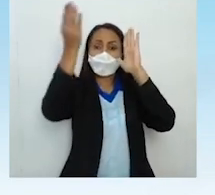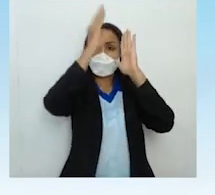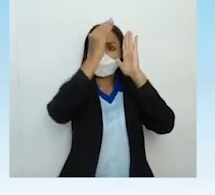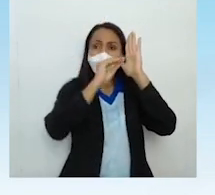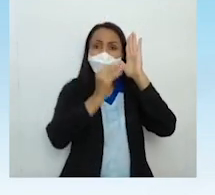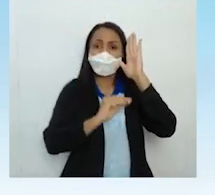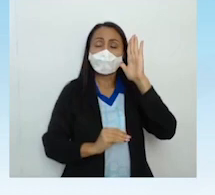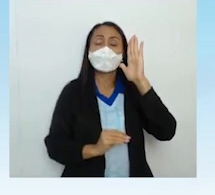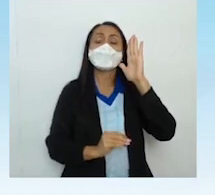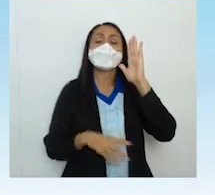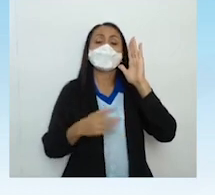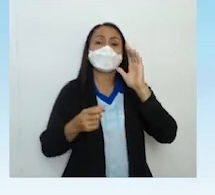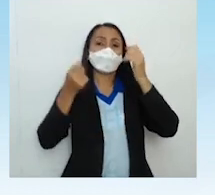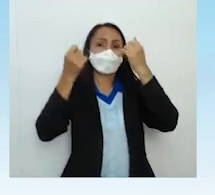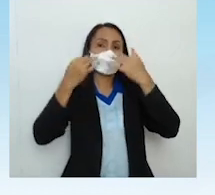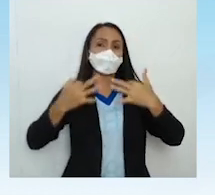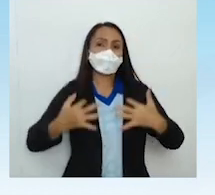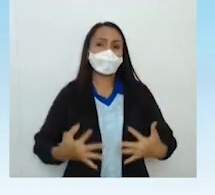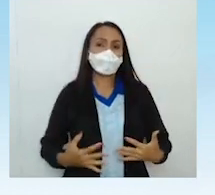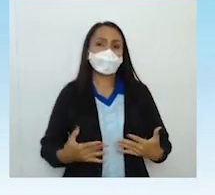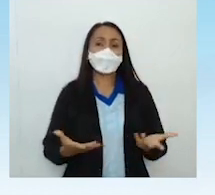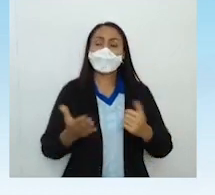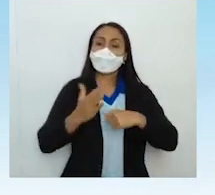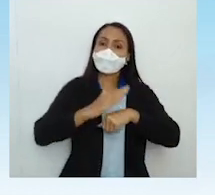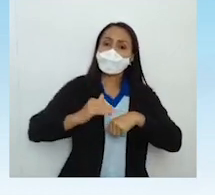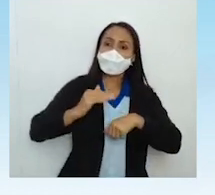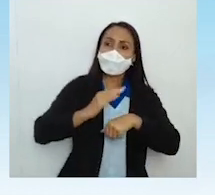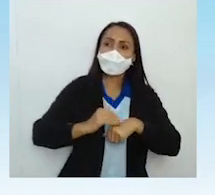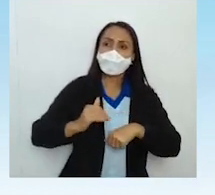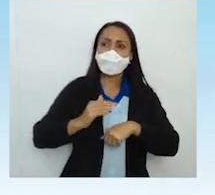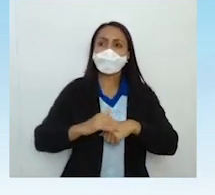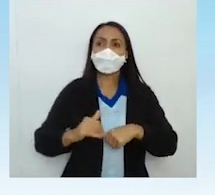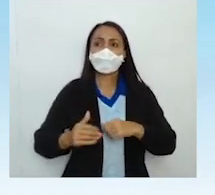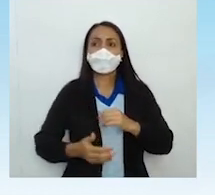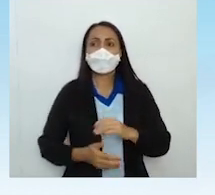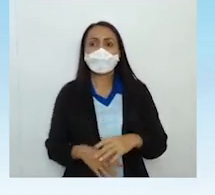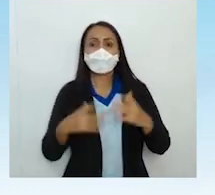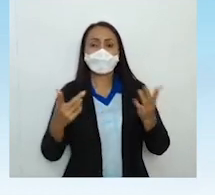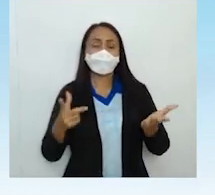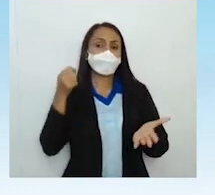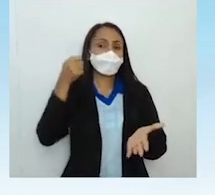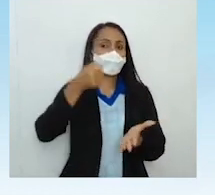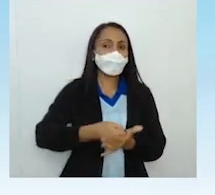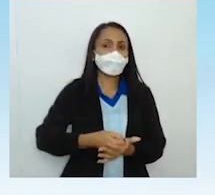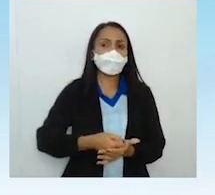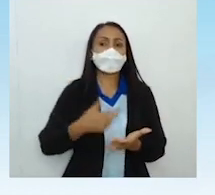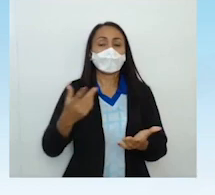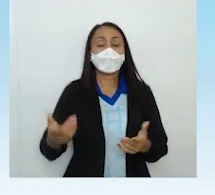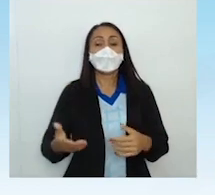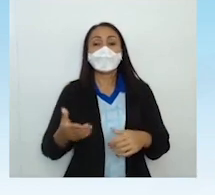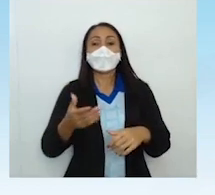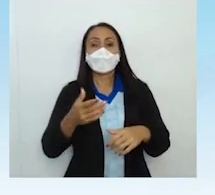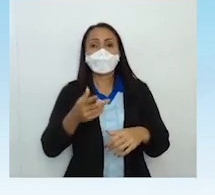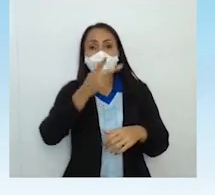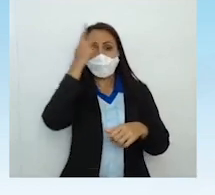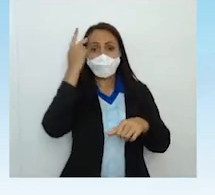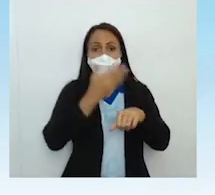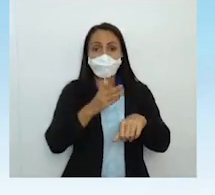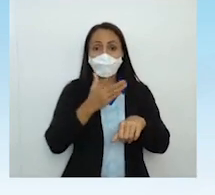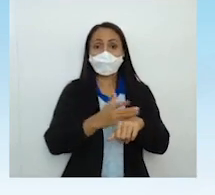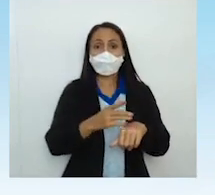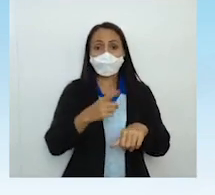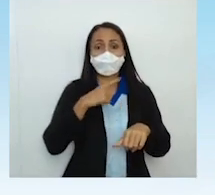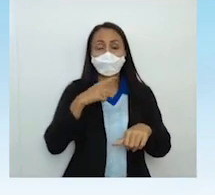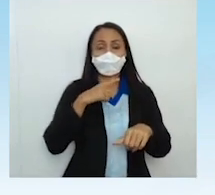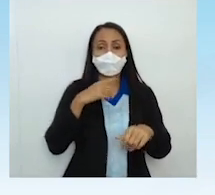forma gentil, porém cheia e carregada de autoridade que um branco tinha com o seu negro,